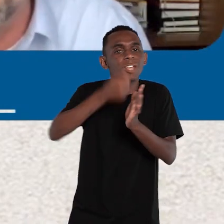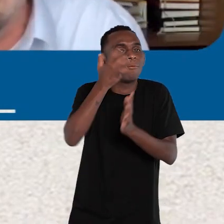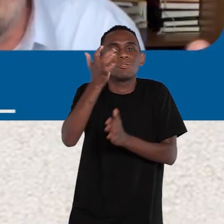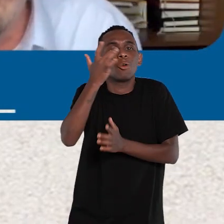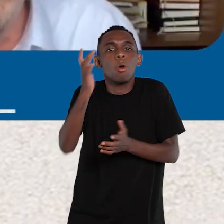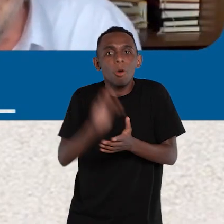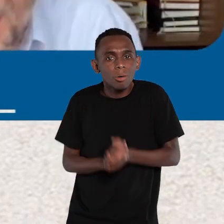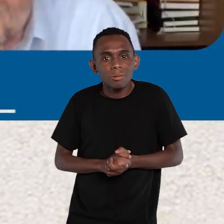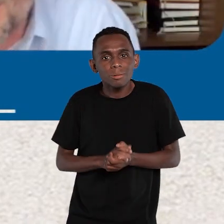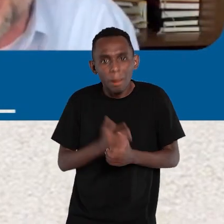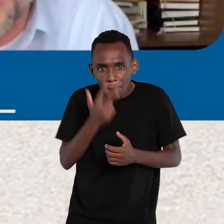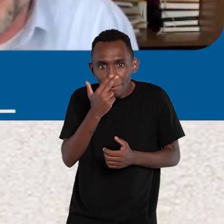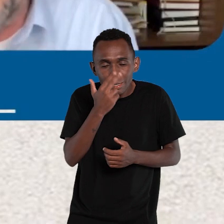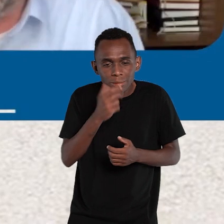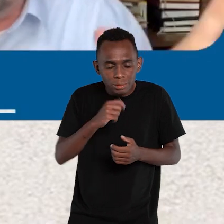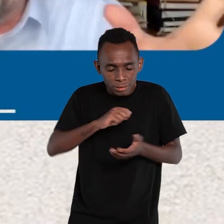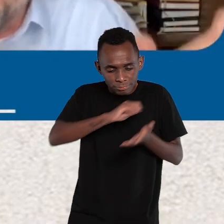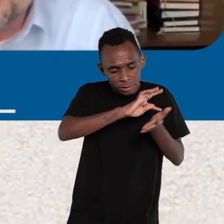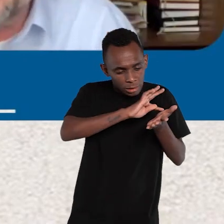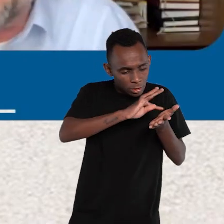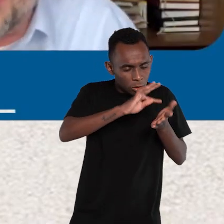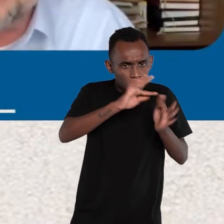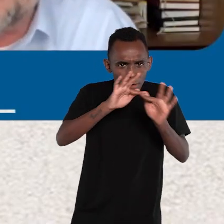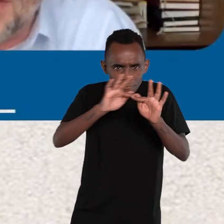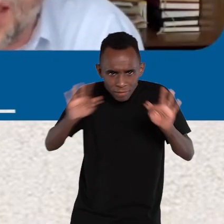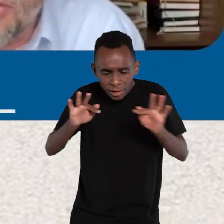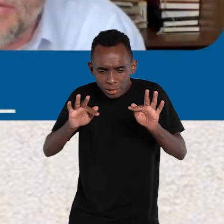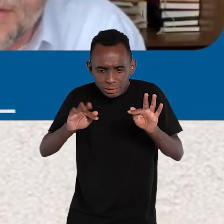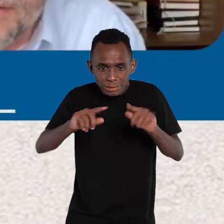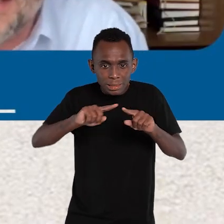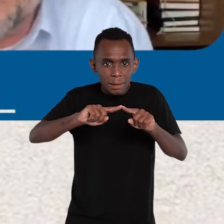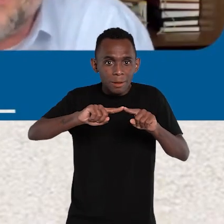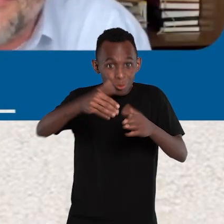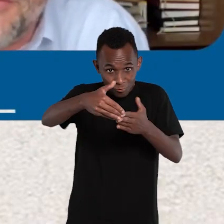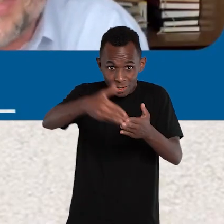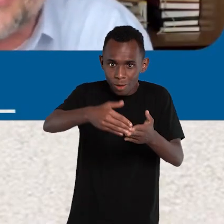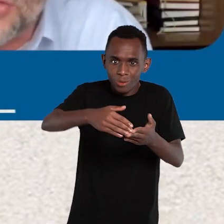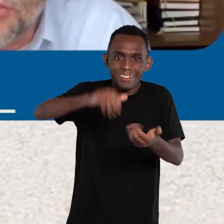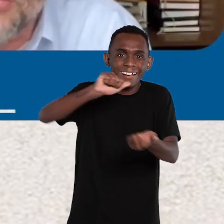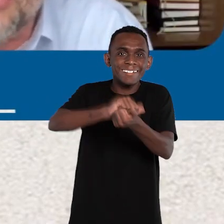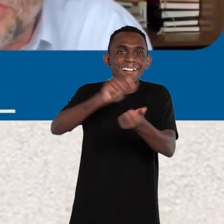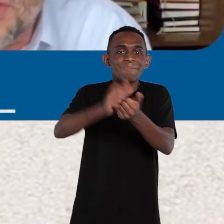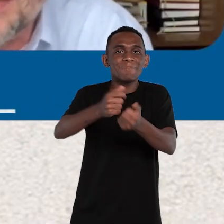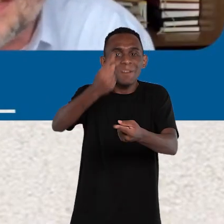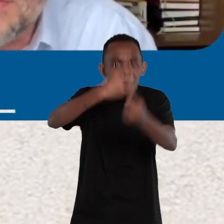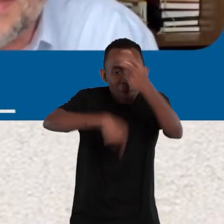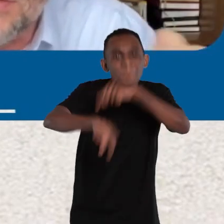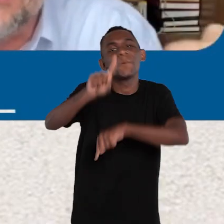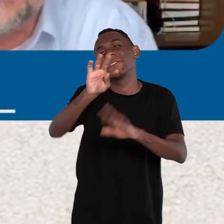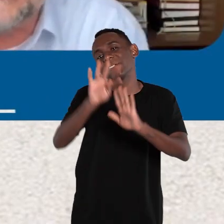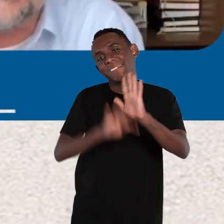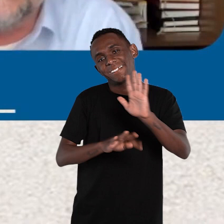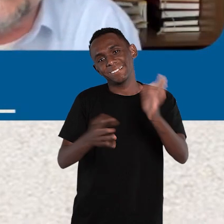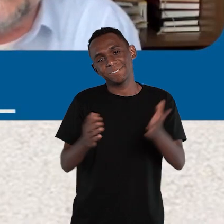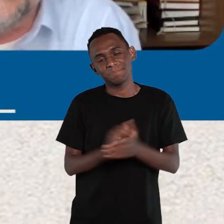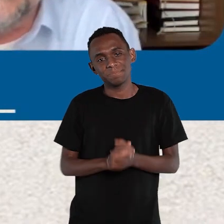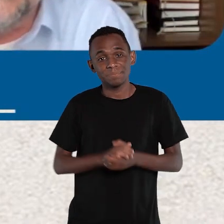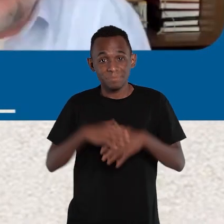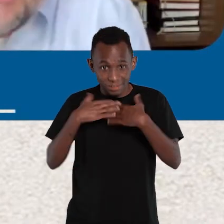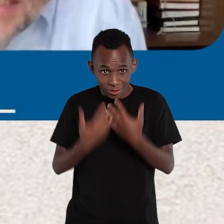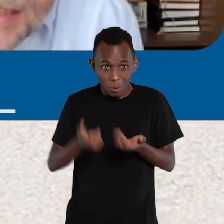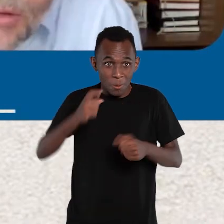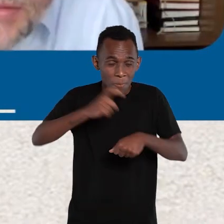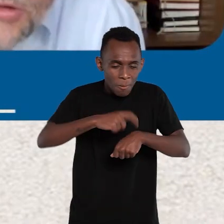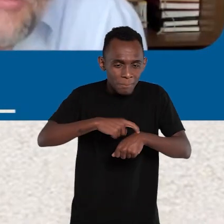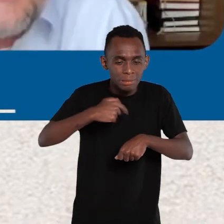ouro no soneto, é parecido. Você faz uma frase final que modifica todo o entendimento do texto.